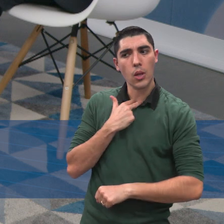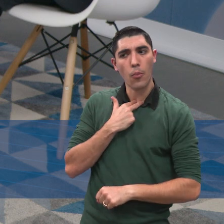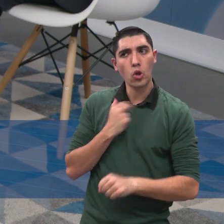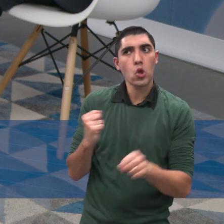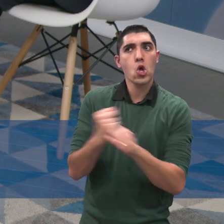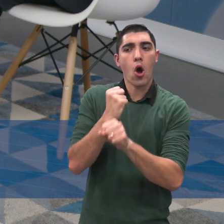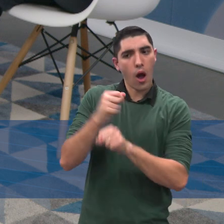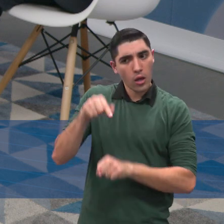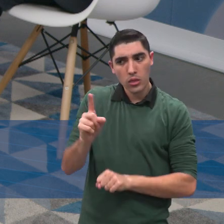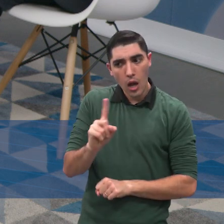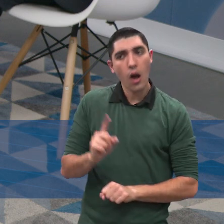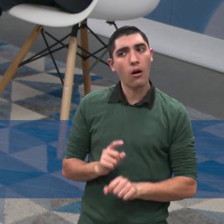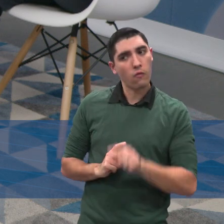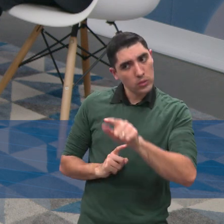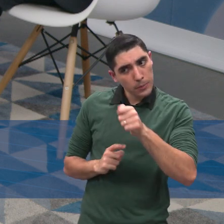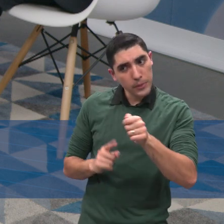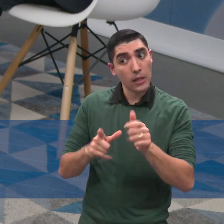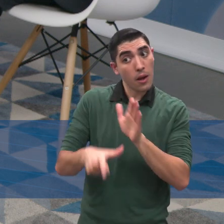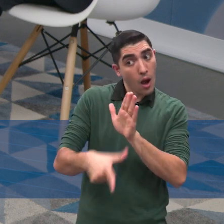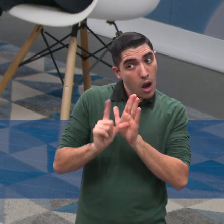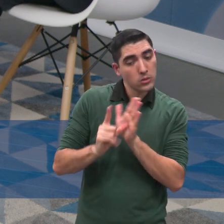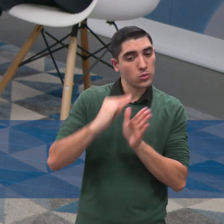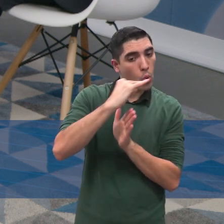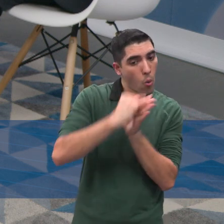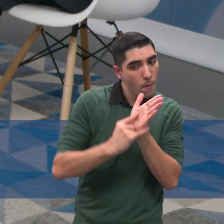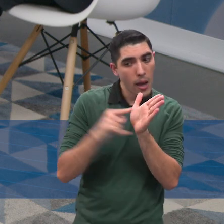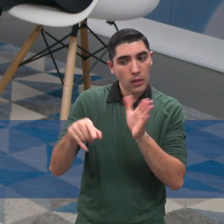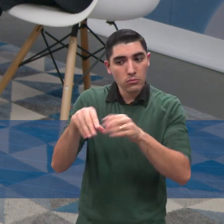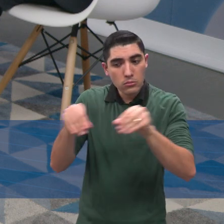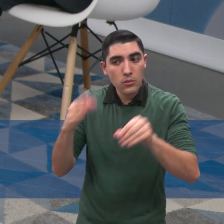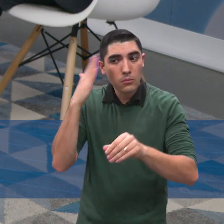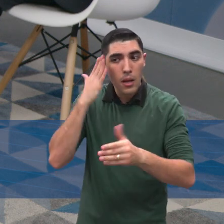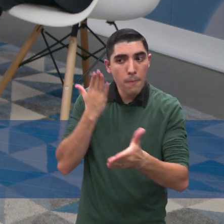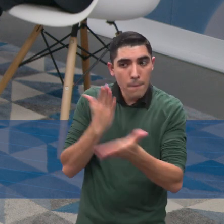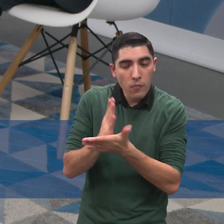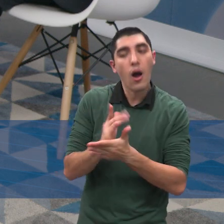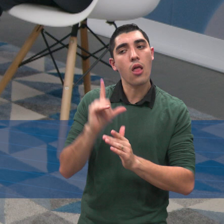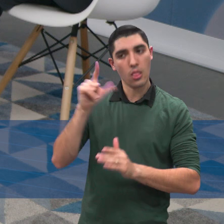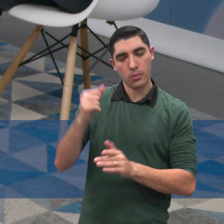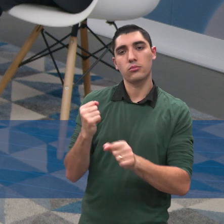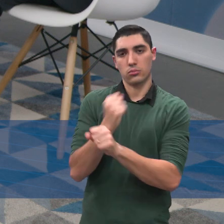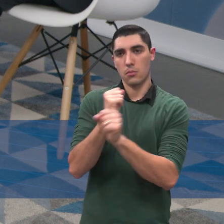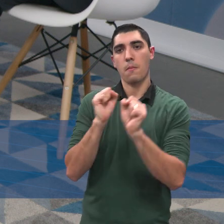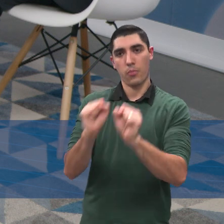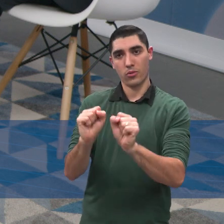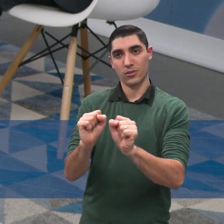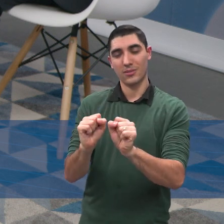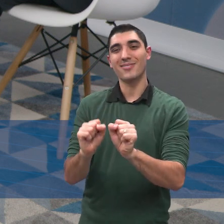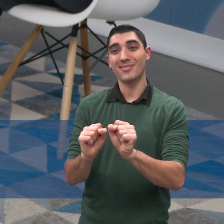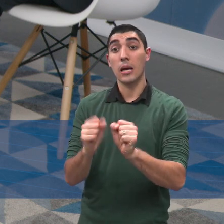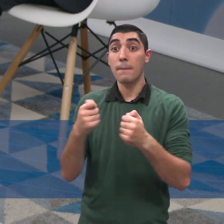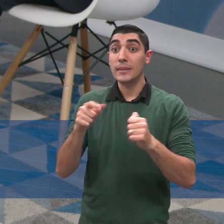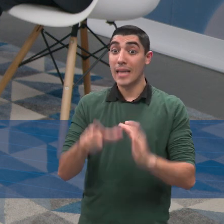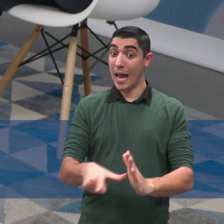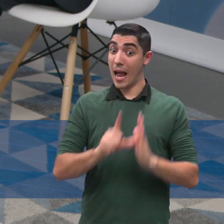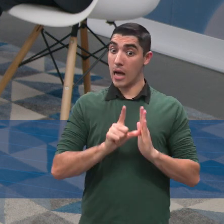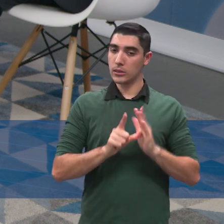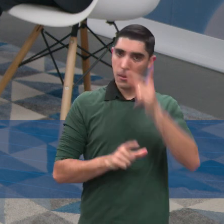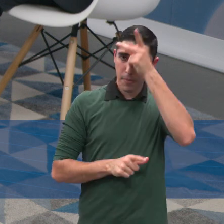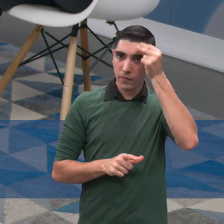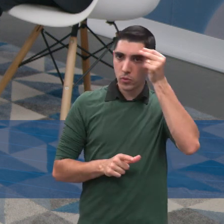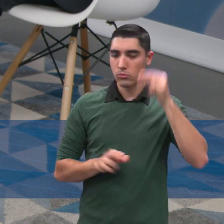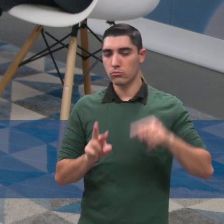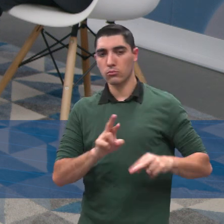quê? Porque isso vai gerar um problema futuro. Então ela tem que agir antes que esse loteamento irregular